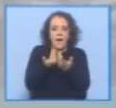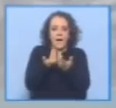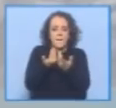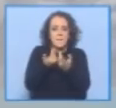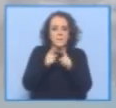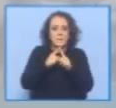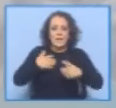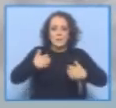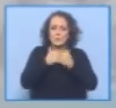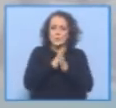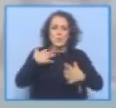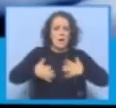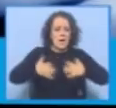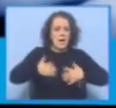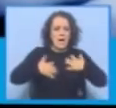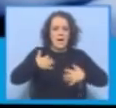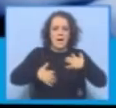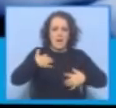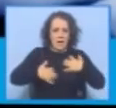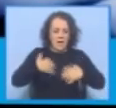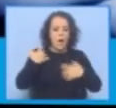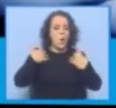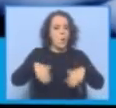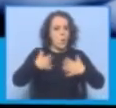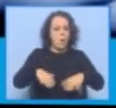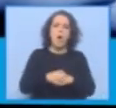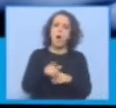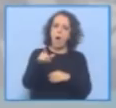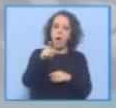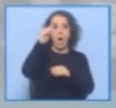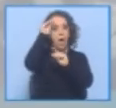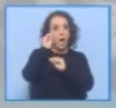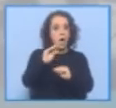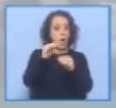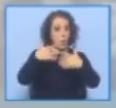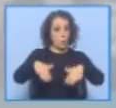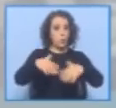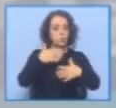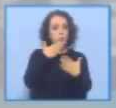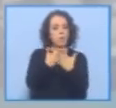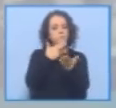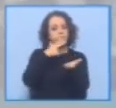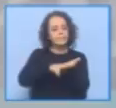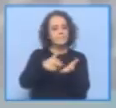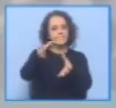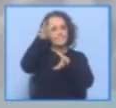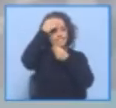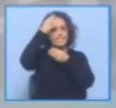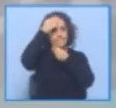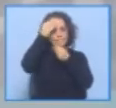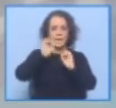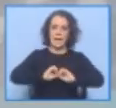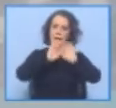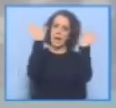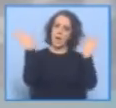uma ansiedade e, portanto, uma emoção extraordinária. Mas era uma grande pedagogia, não era? Isto ensinava de forma muito clara e muito forte,